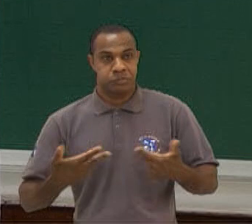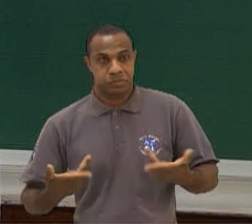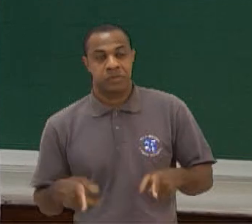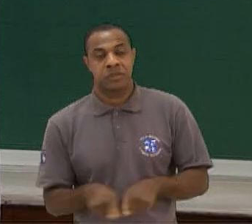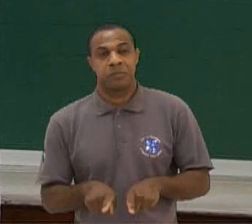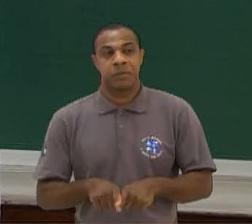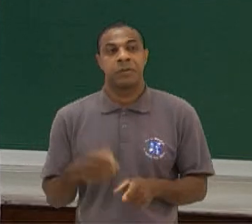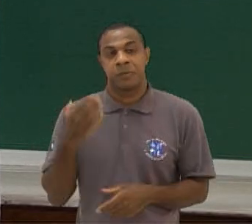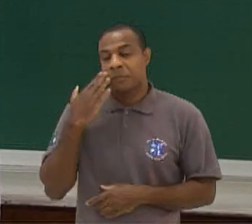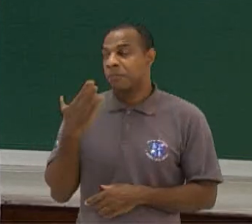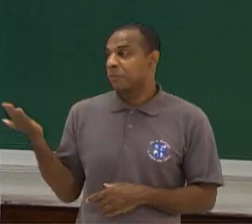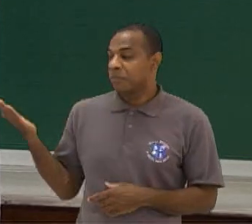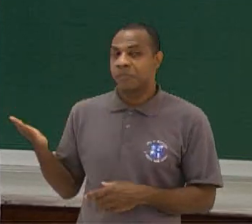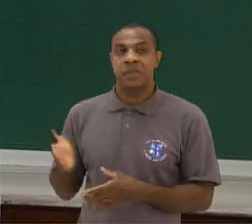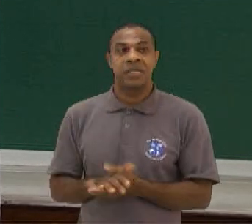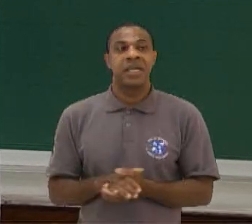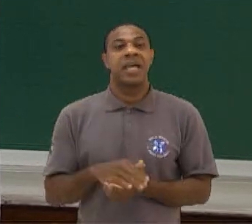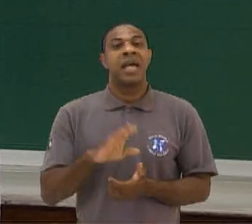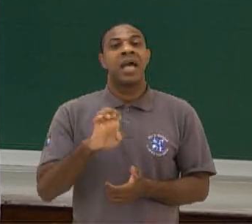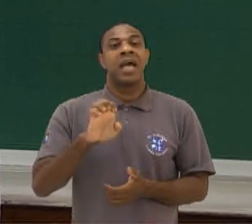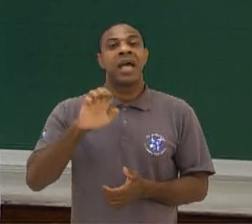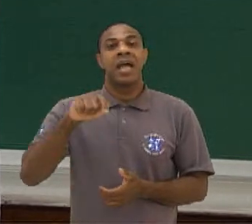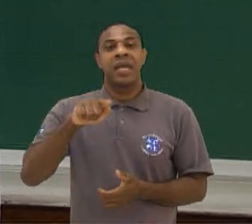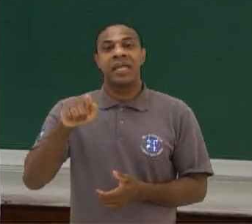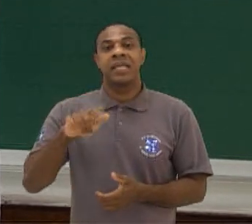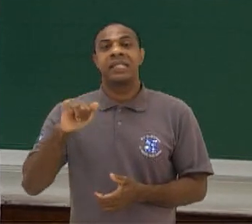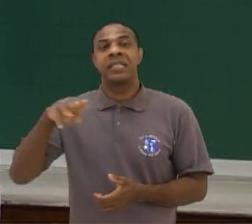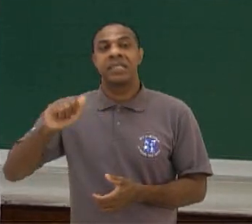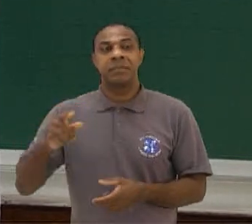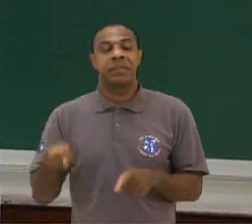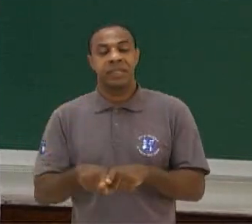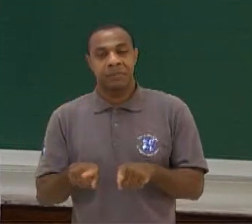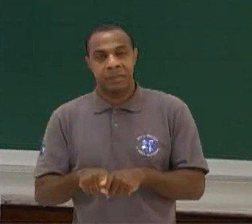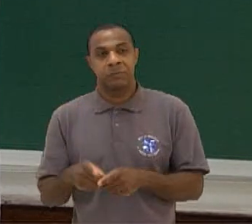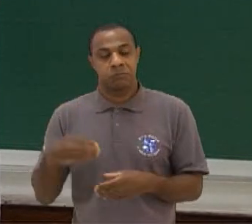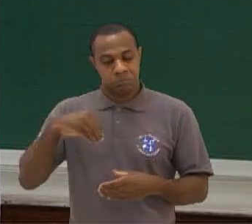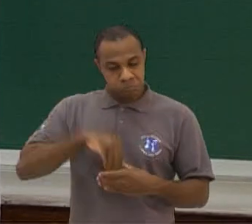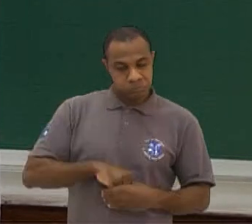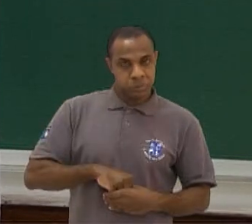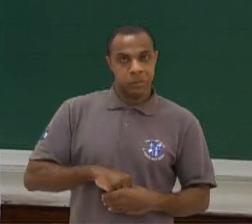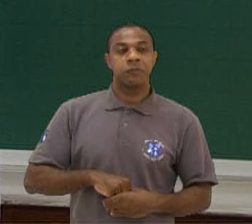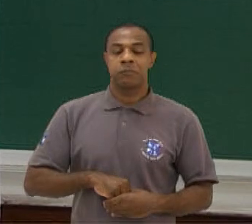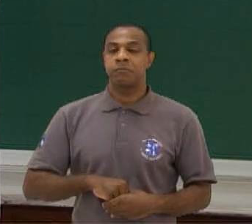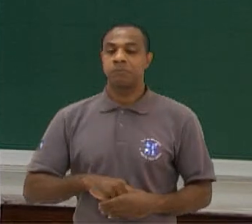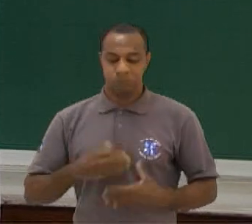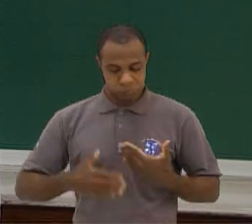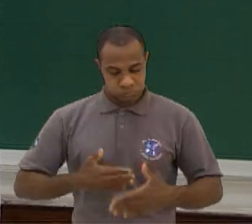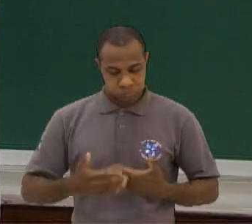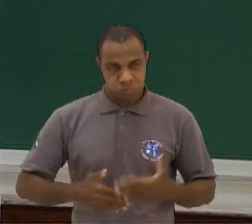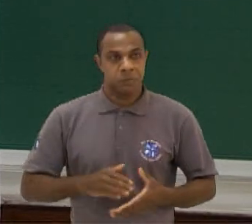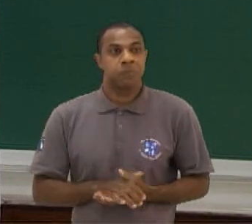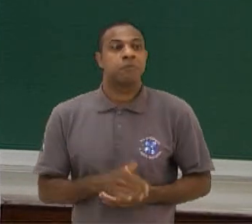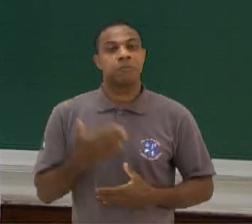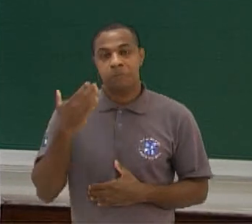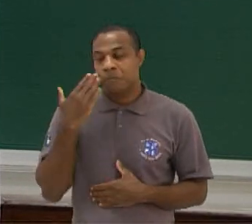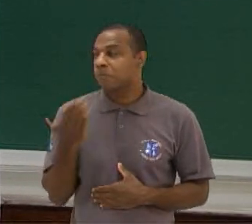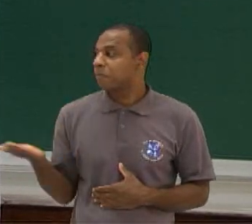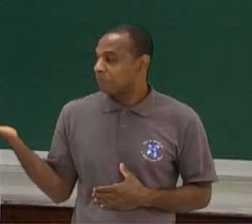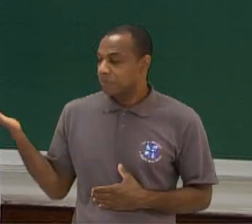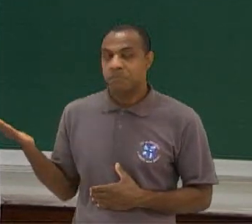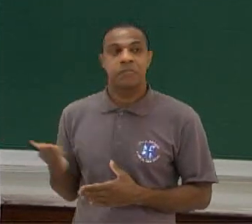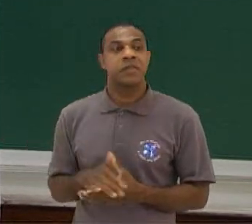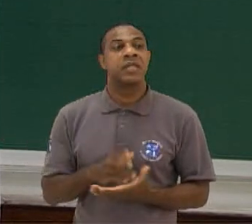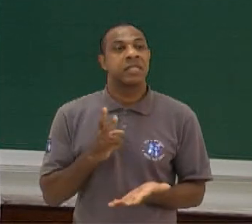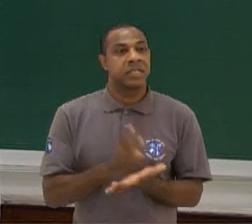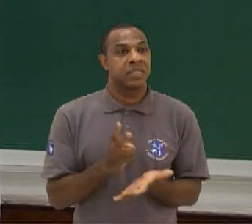do fígado, e enzimas, amilase, protease, maltase, peptidase e lipase. Lembra, pessoal,